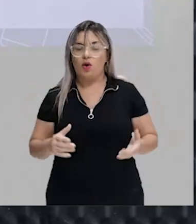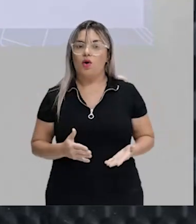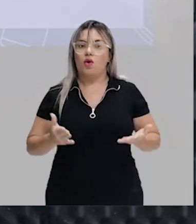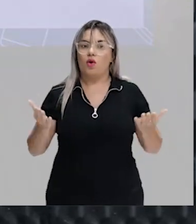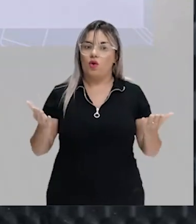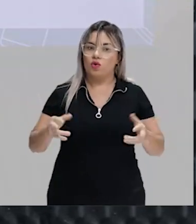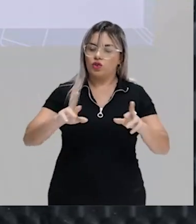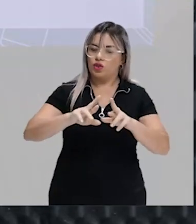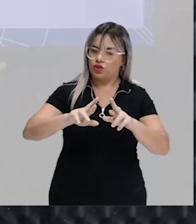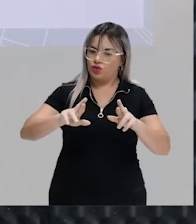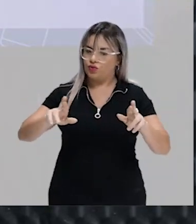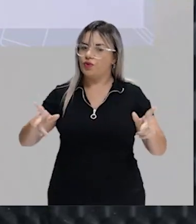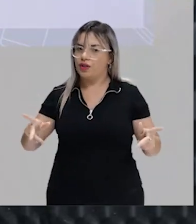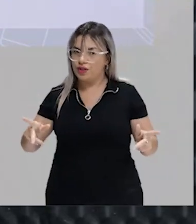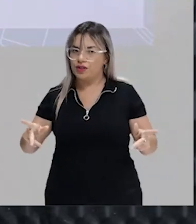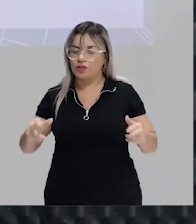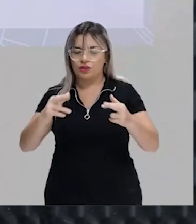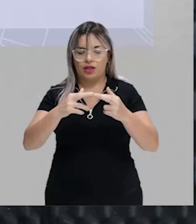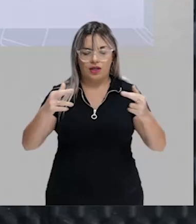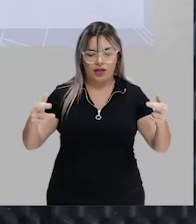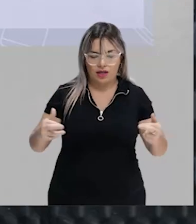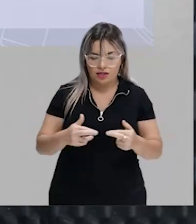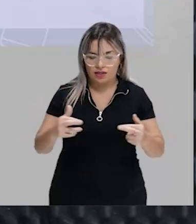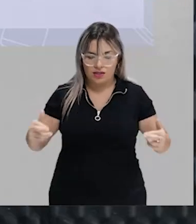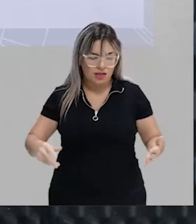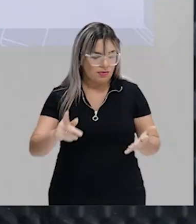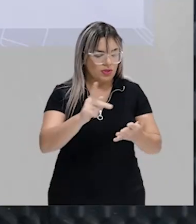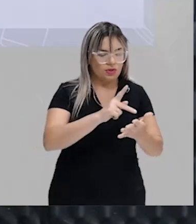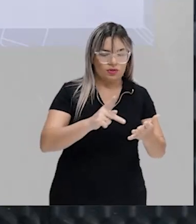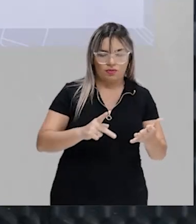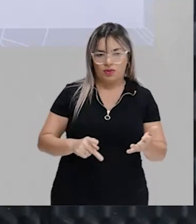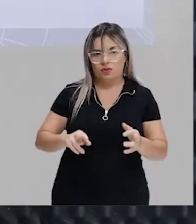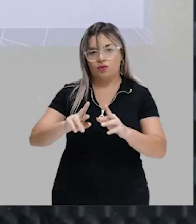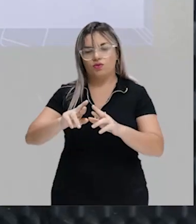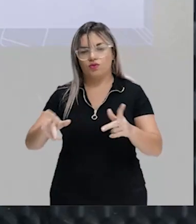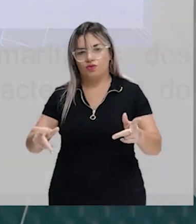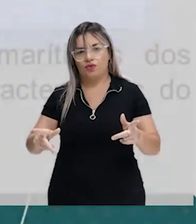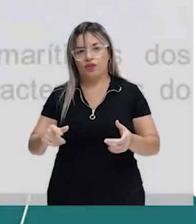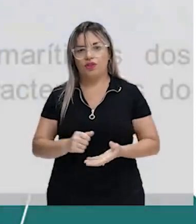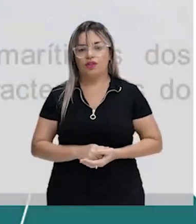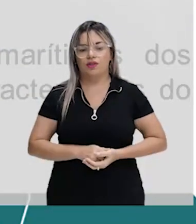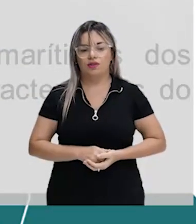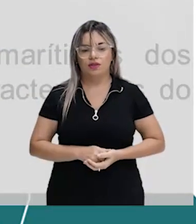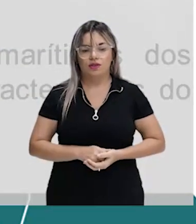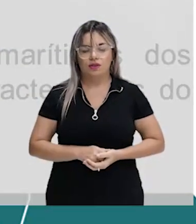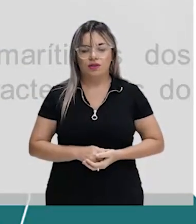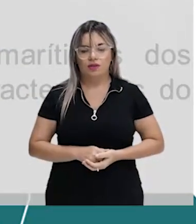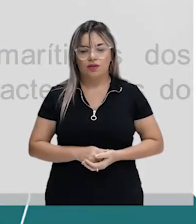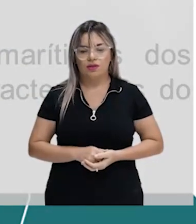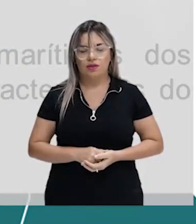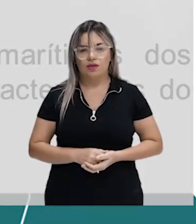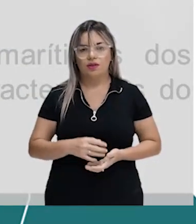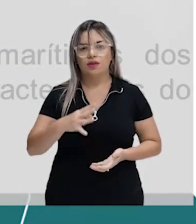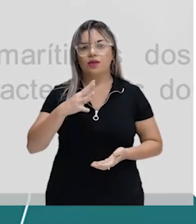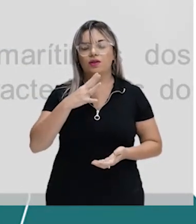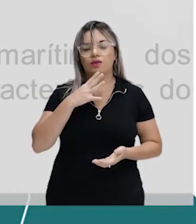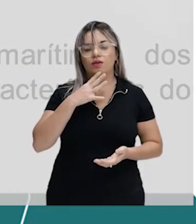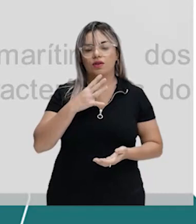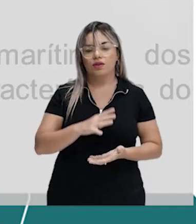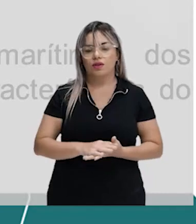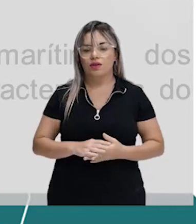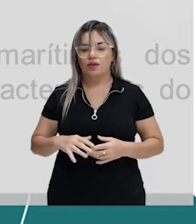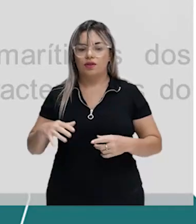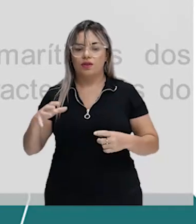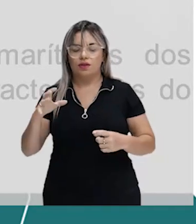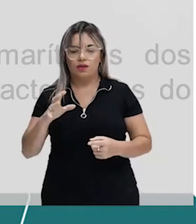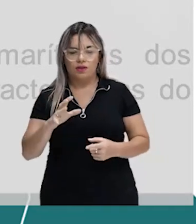verso é curto, o segundo já é mais longo, né? Hoje em dia a gente tem isso, mas nessa época aqui nem pensar. Depois de conhecer essas tendências, né, Sá